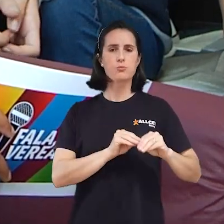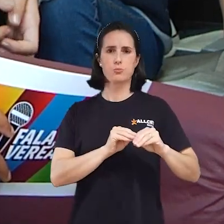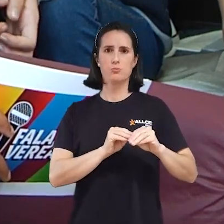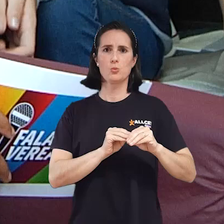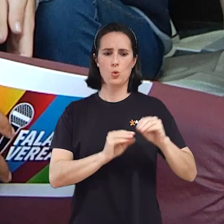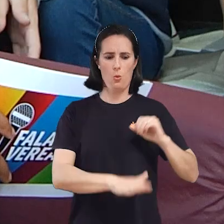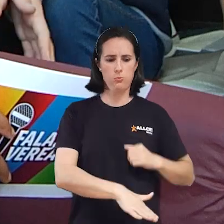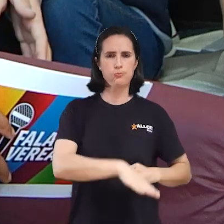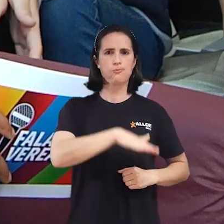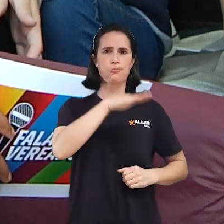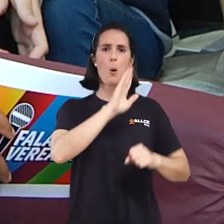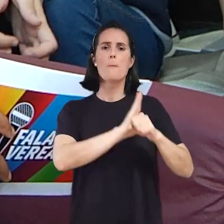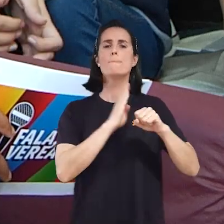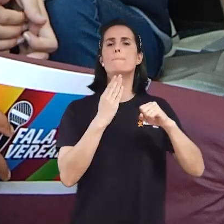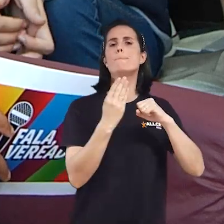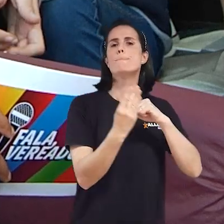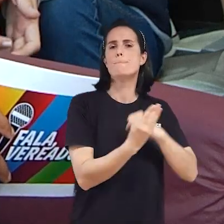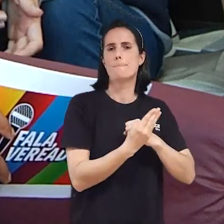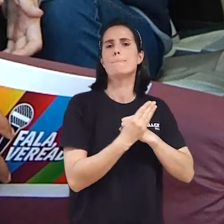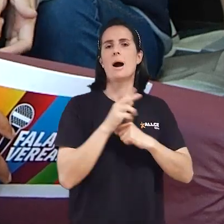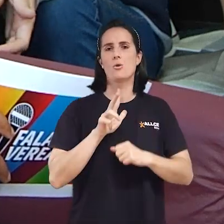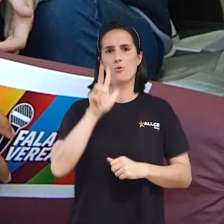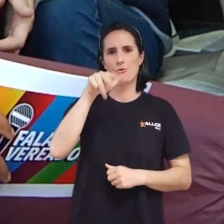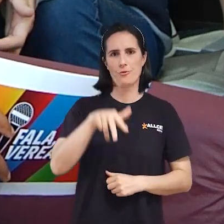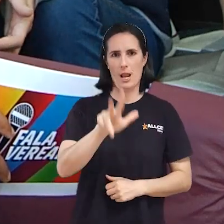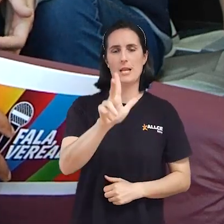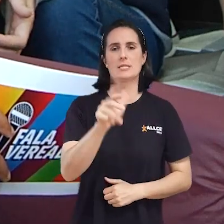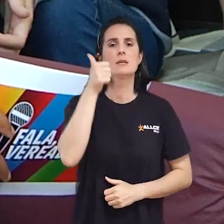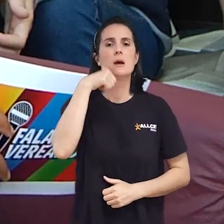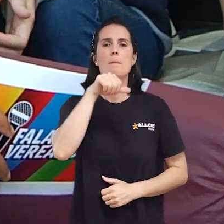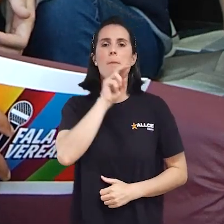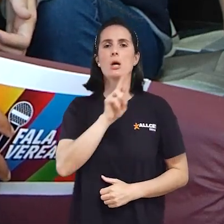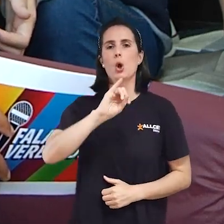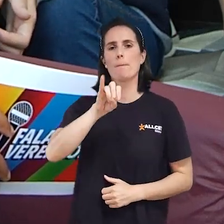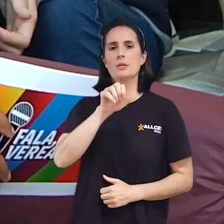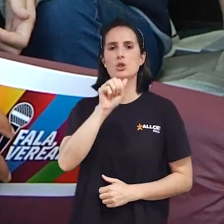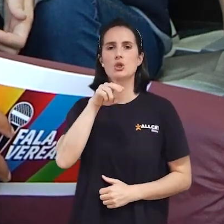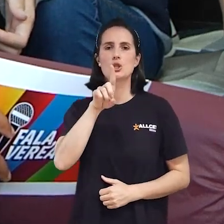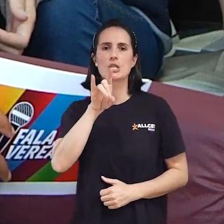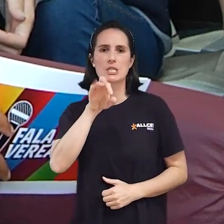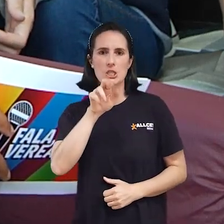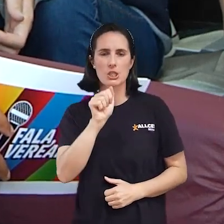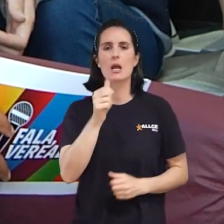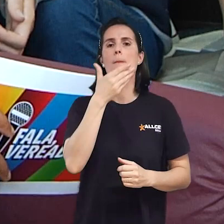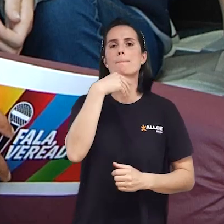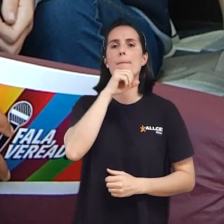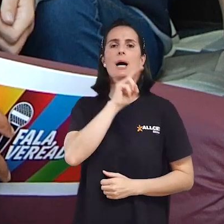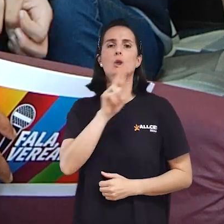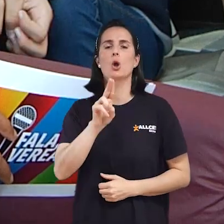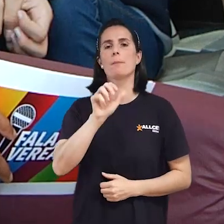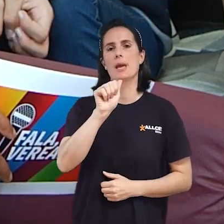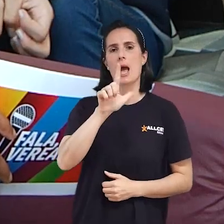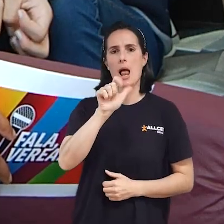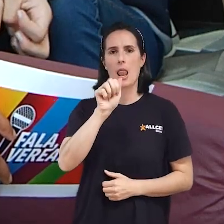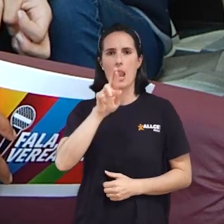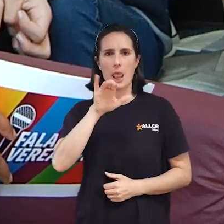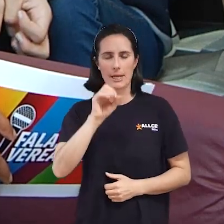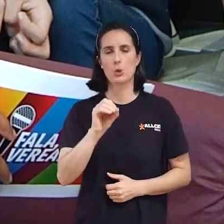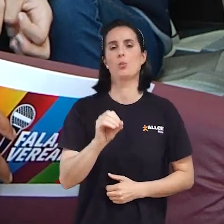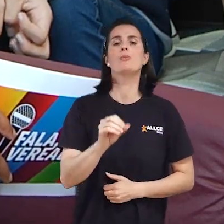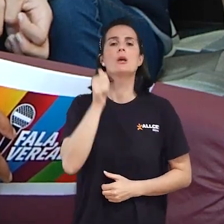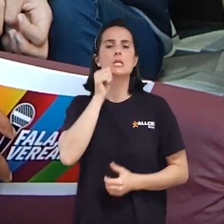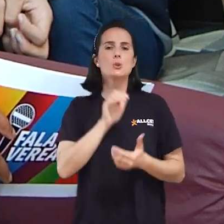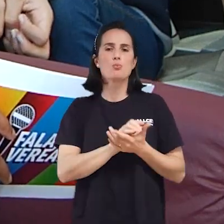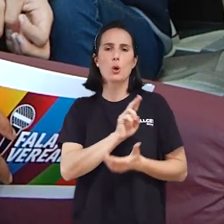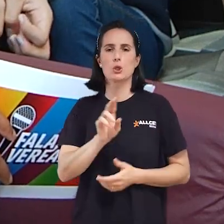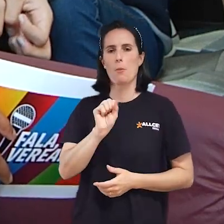viveu quase a vida toda no bairro Vila Lense. É filho da dona Jandira e do seu Alarico. É esposo da